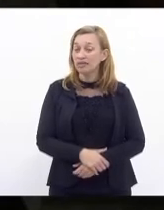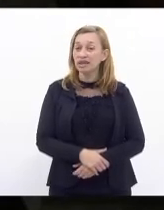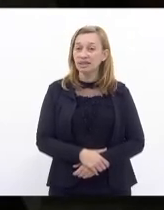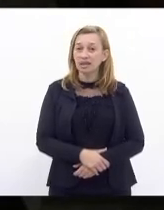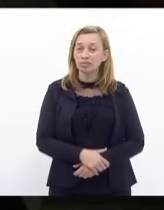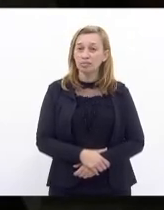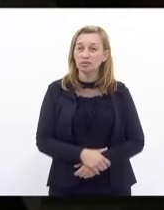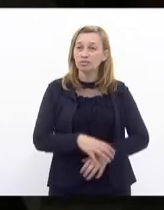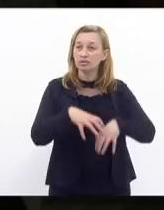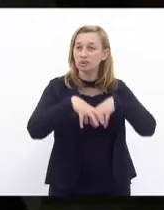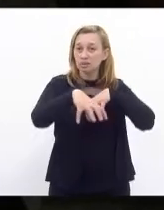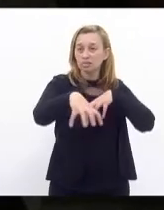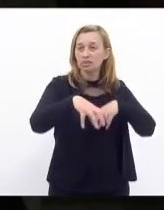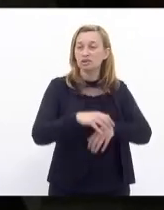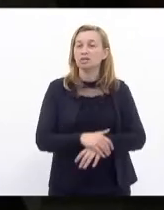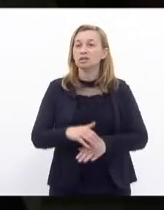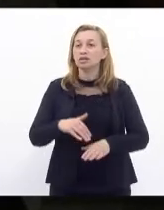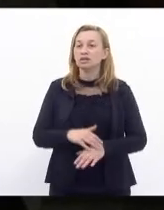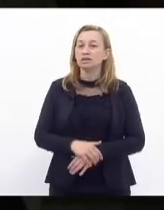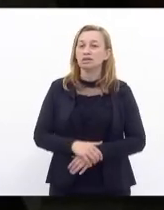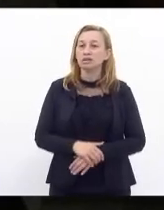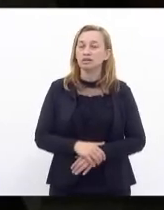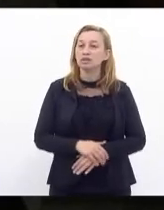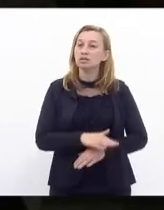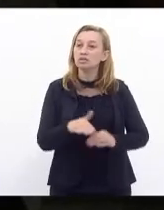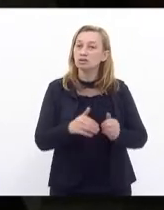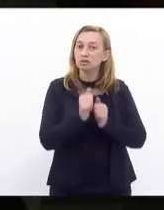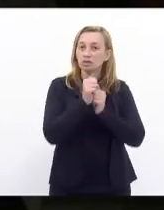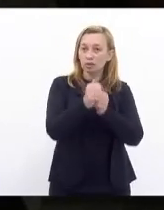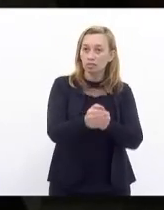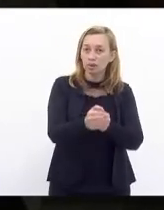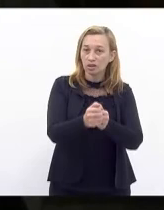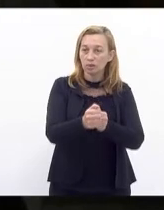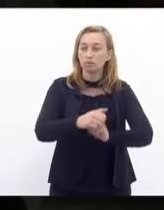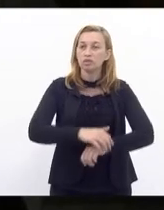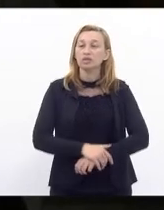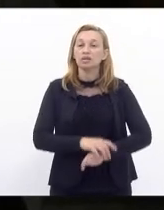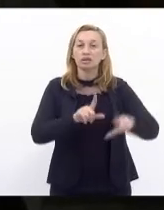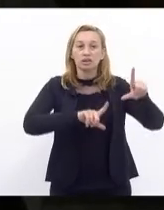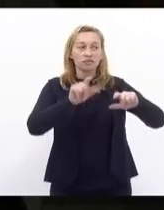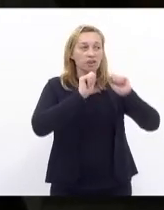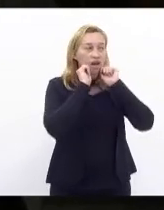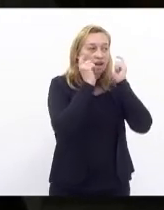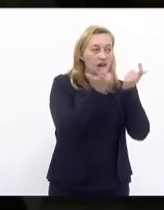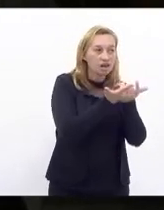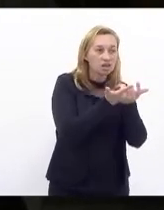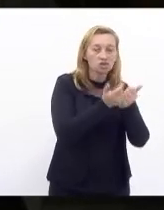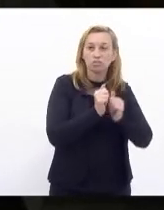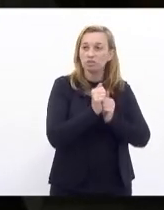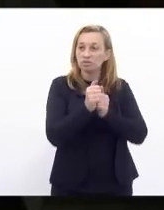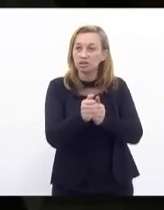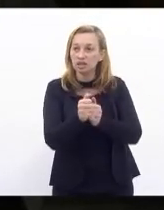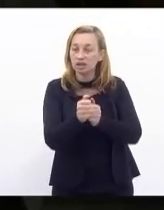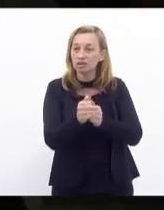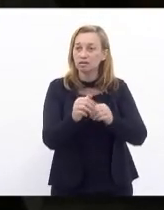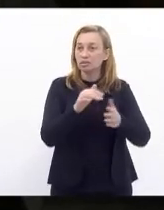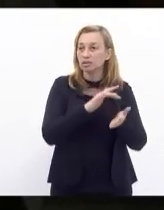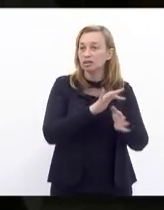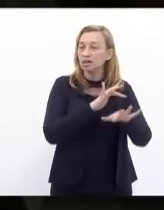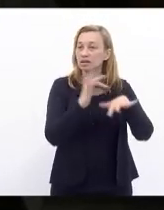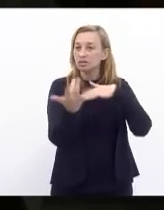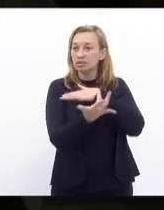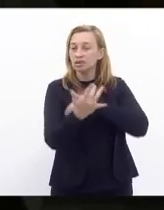remota, cidadãs e cidadãos que nos acompanham pela TV Alerj, que nos seguem pelas redes